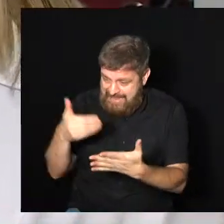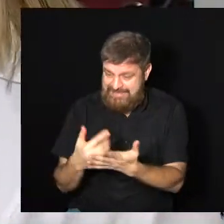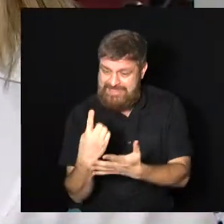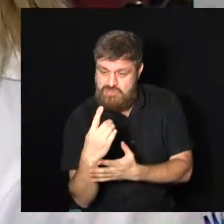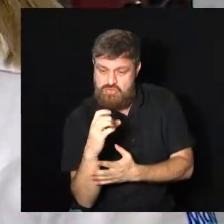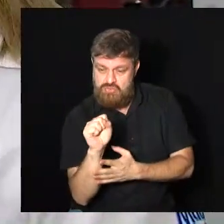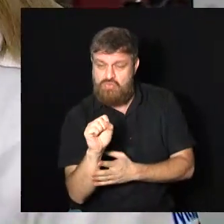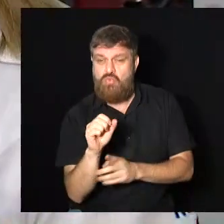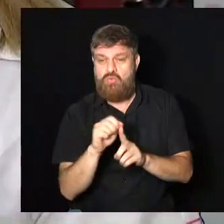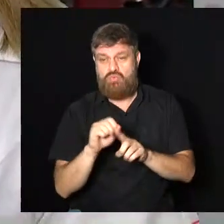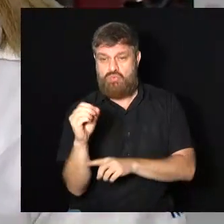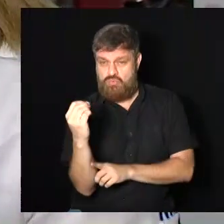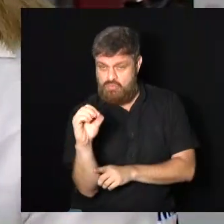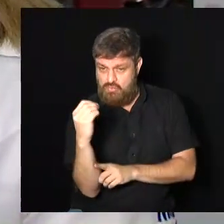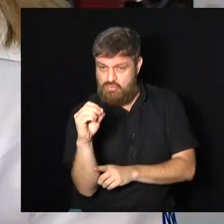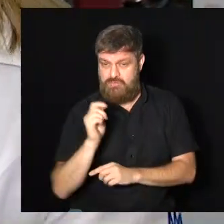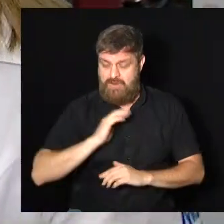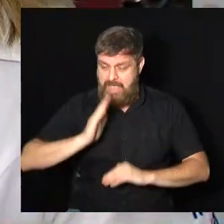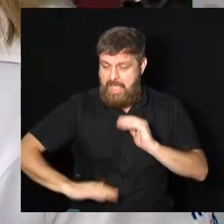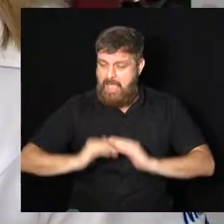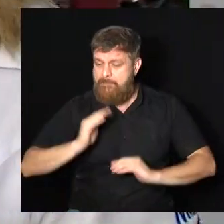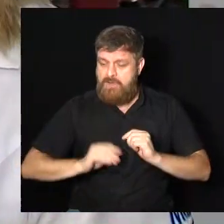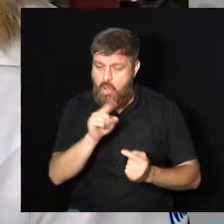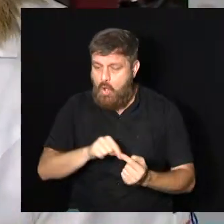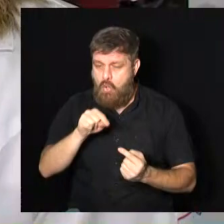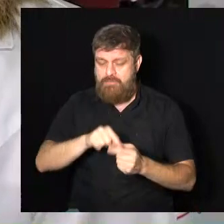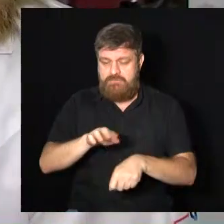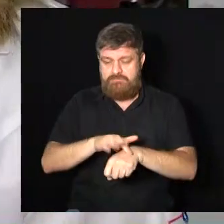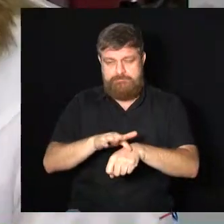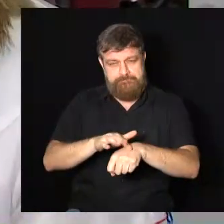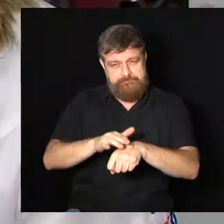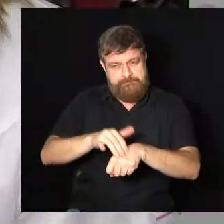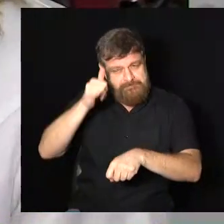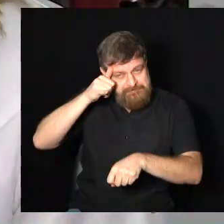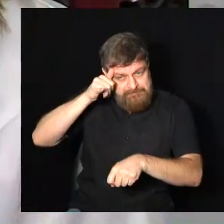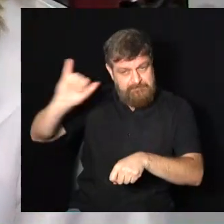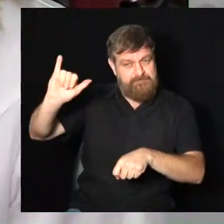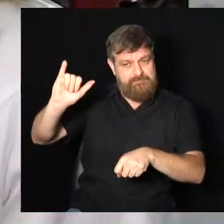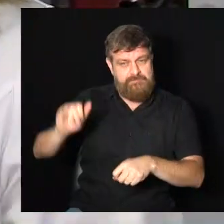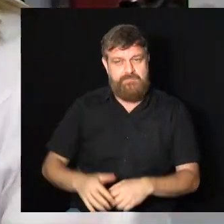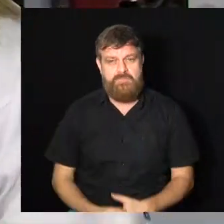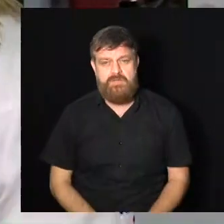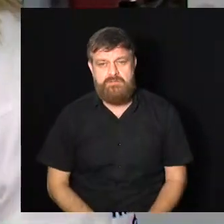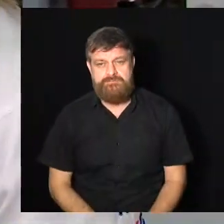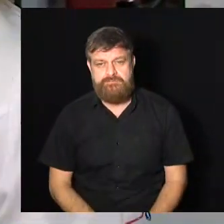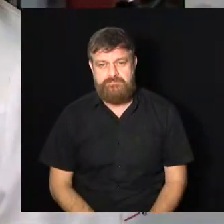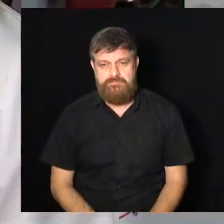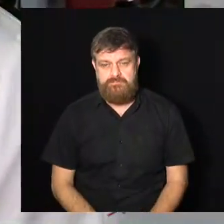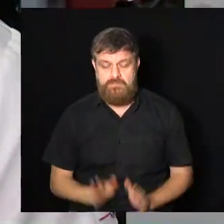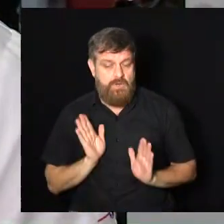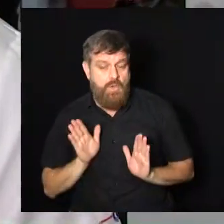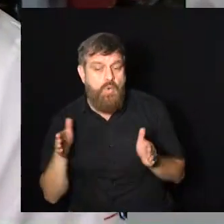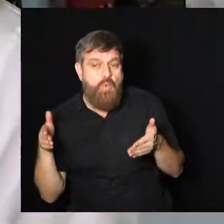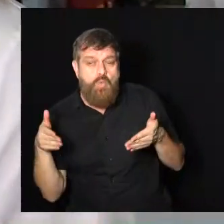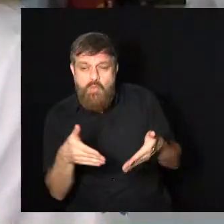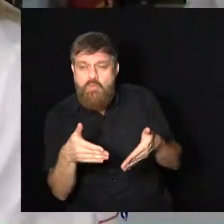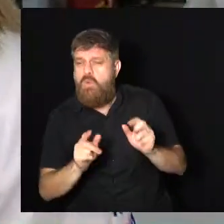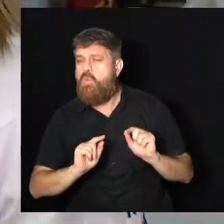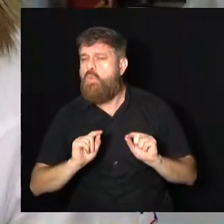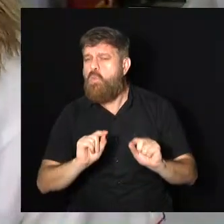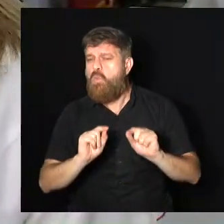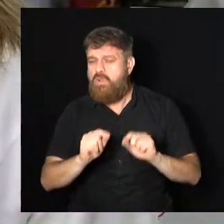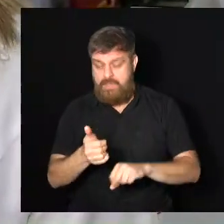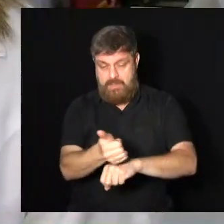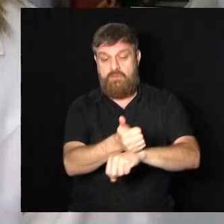outubro, com ações para trabalhar a prevenção deste problema, da TEV. Nosso foco de atuação, então, são